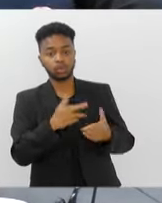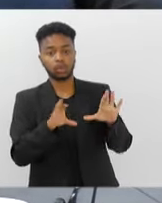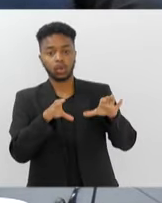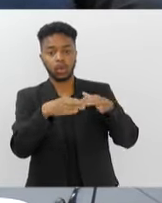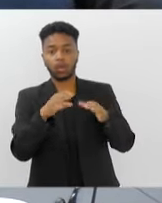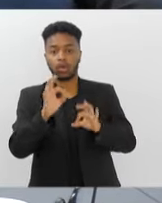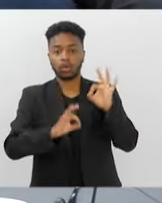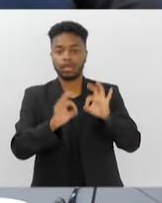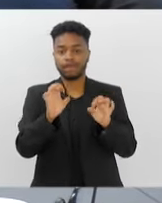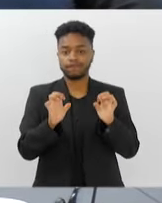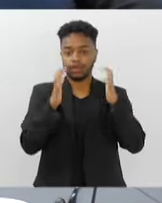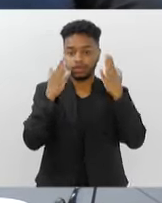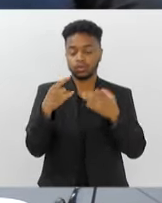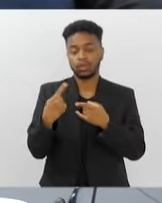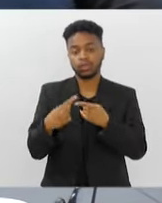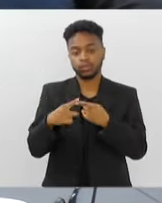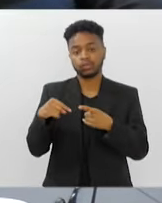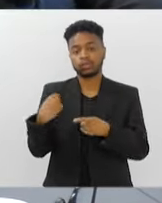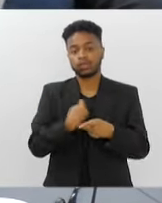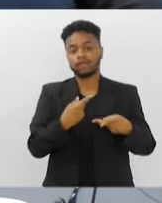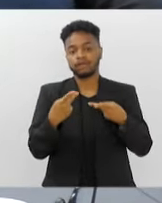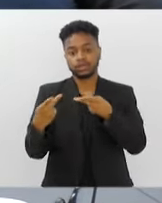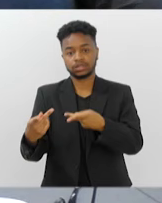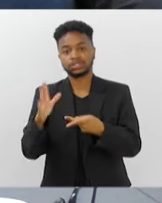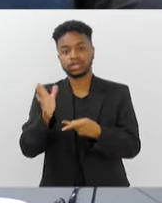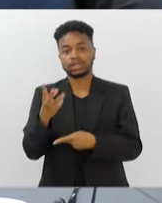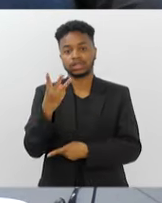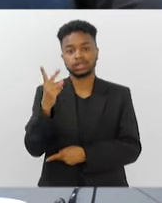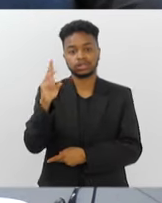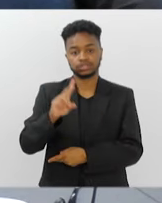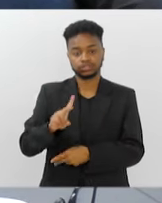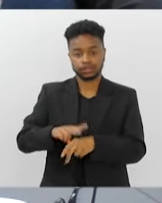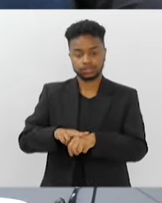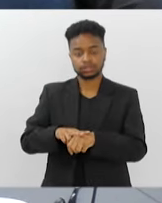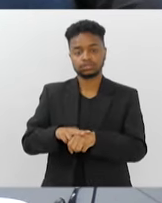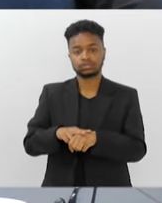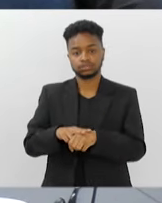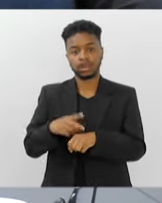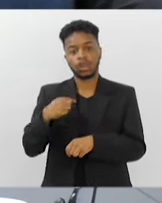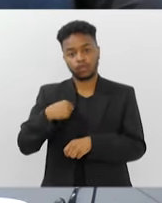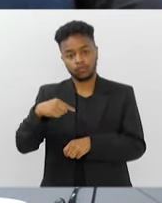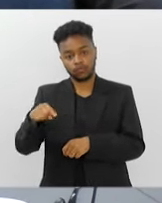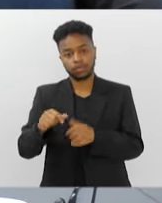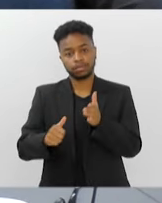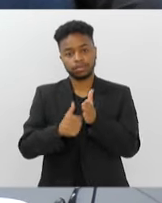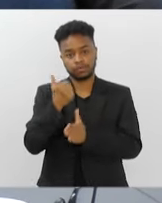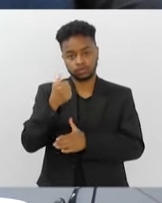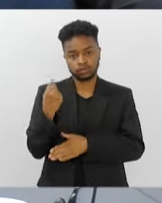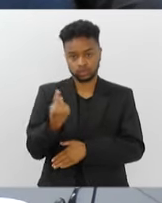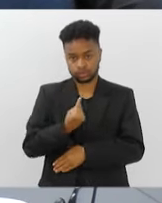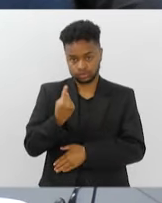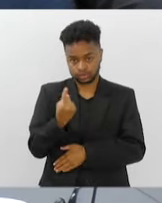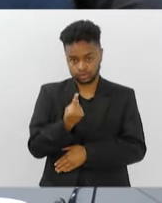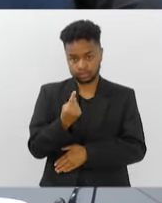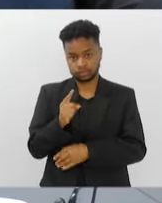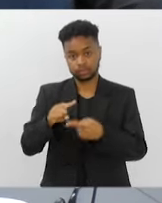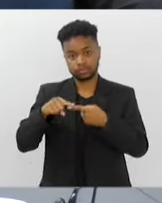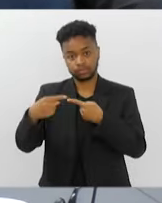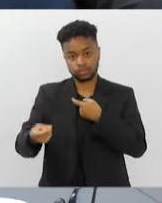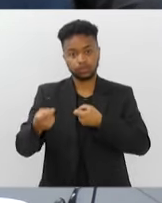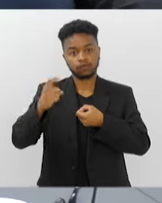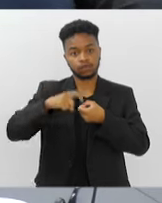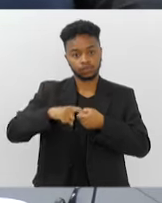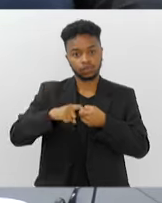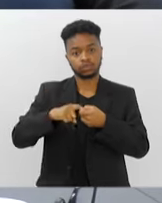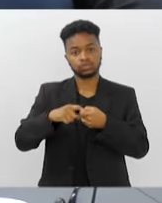evento nós estivemos lá Presidente três vezes eu fui uma primeira vez sozinho nós fomos com uma